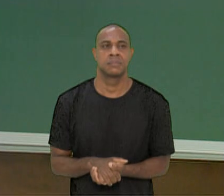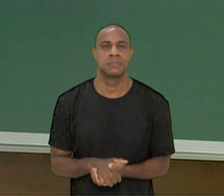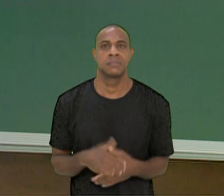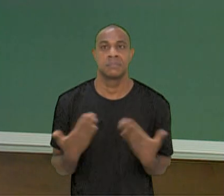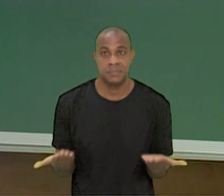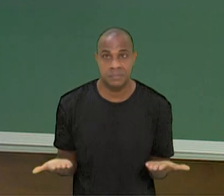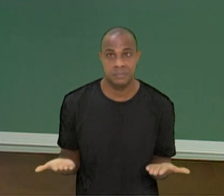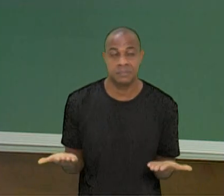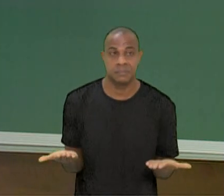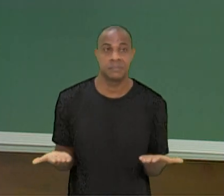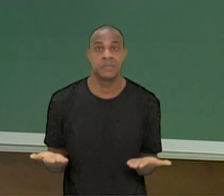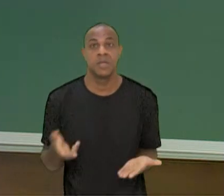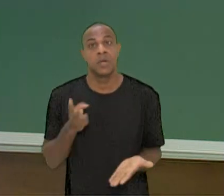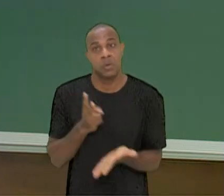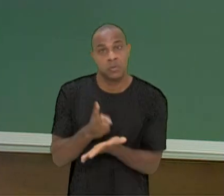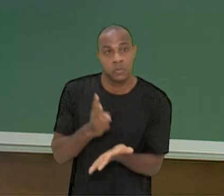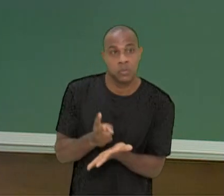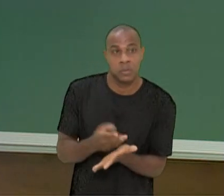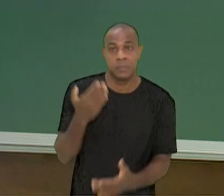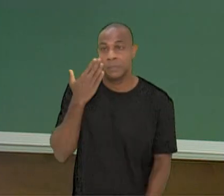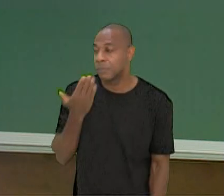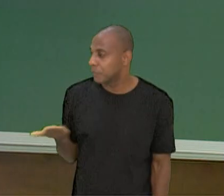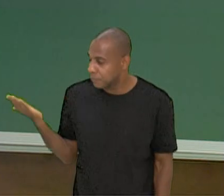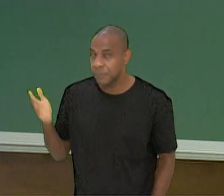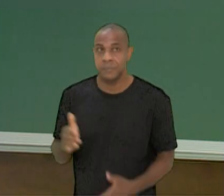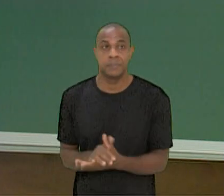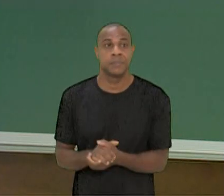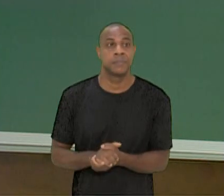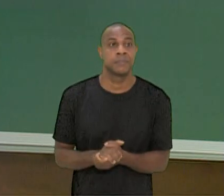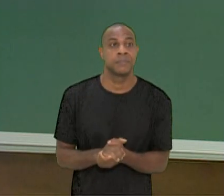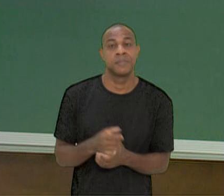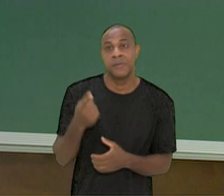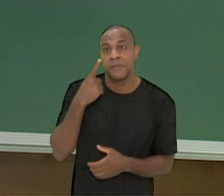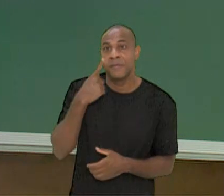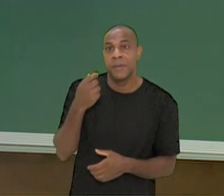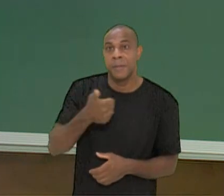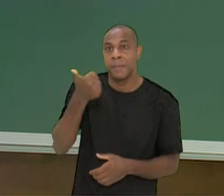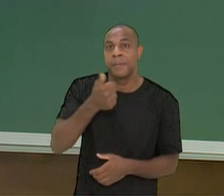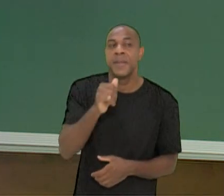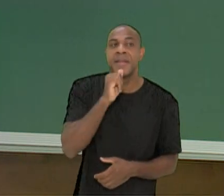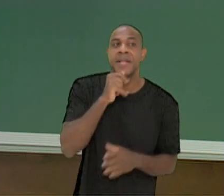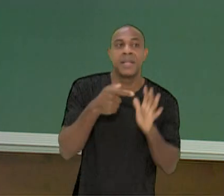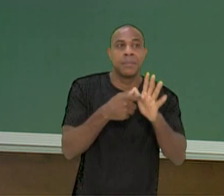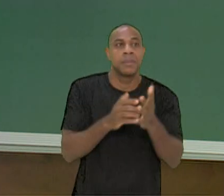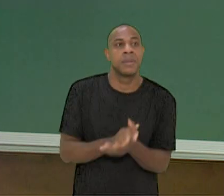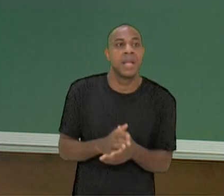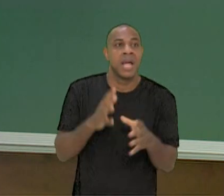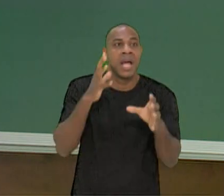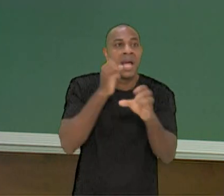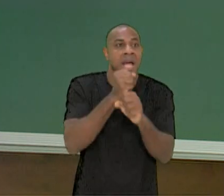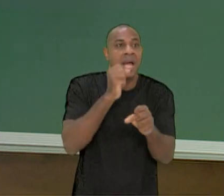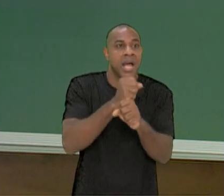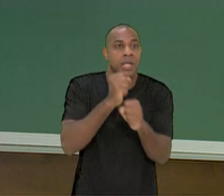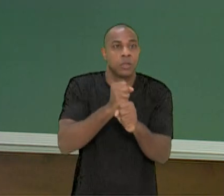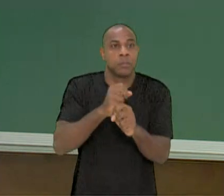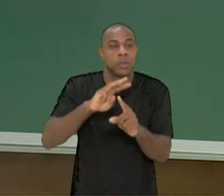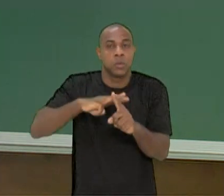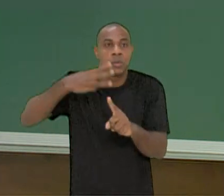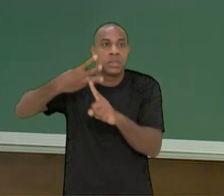Muito bem, pessoal, vamos continuando então. Olha só. Veja esse primeiro exemplo aqui comigo. A soma de um número com o triplo de